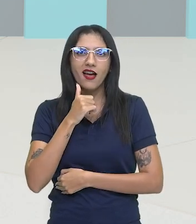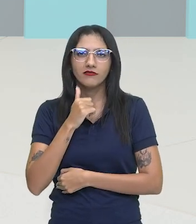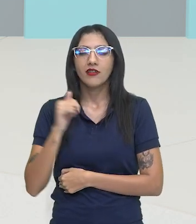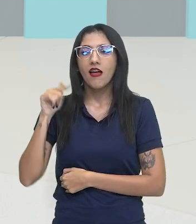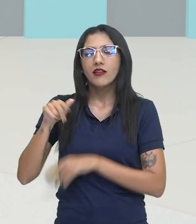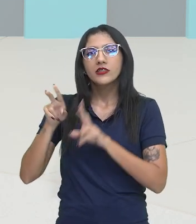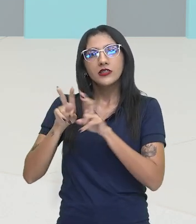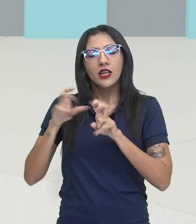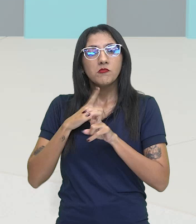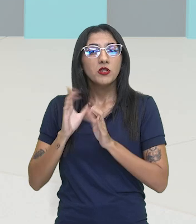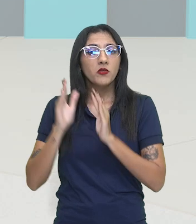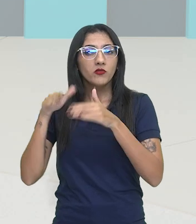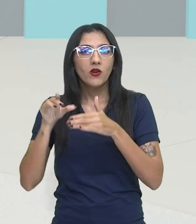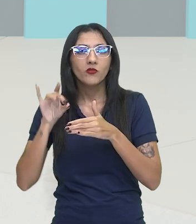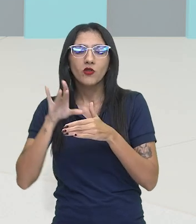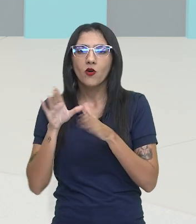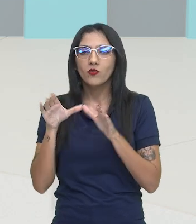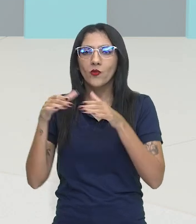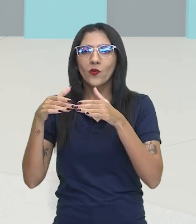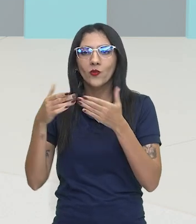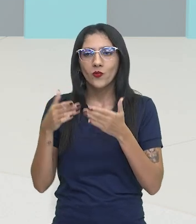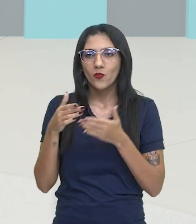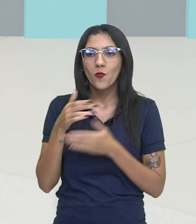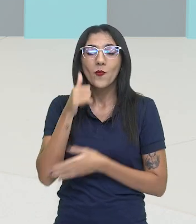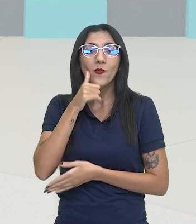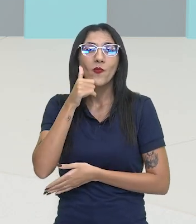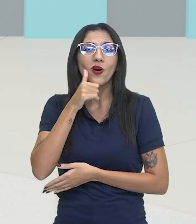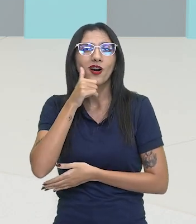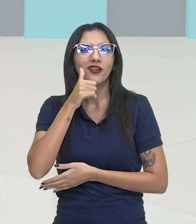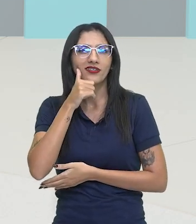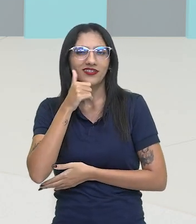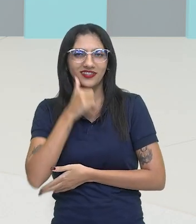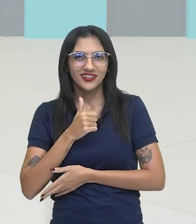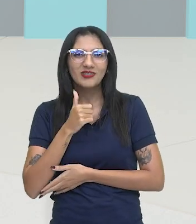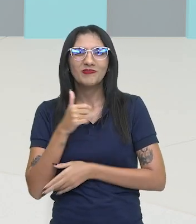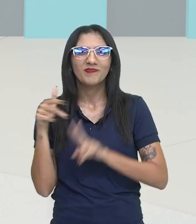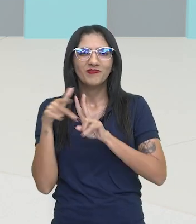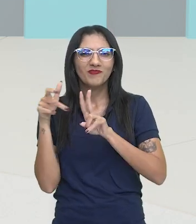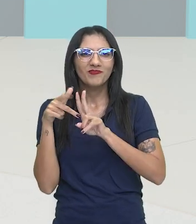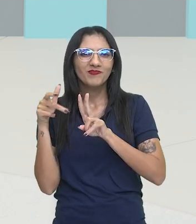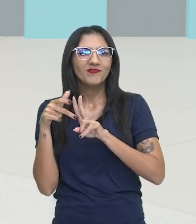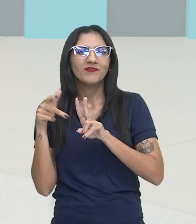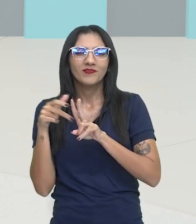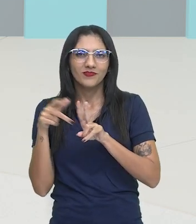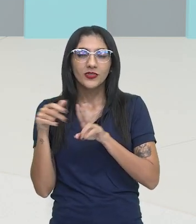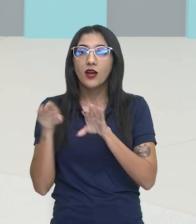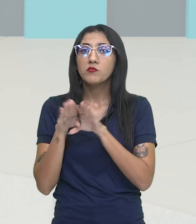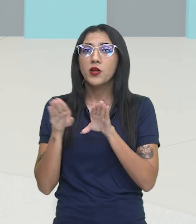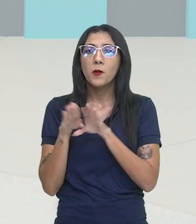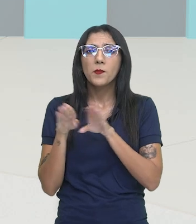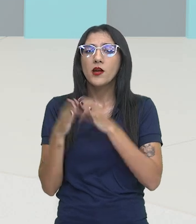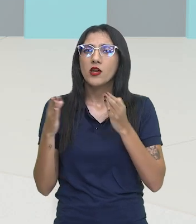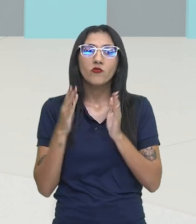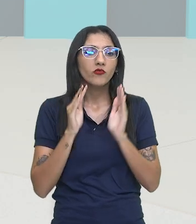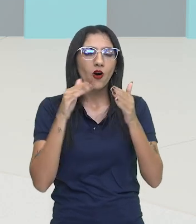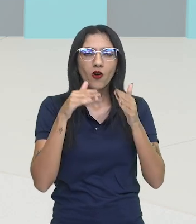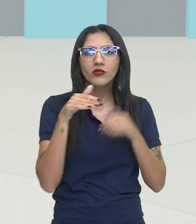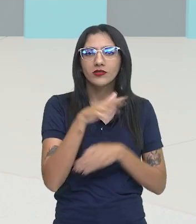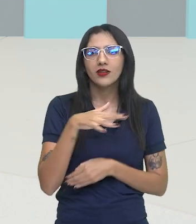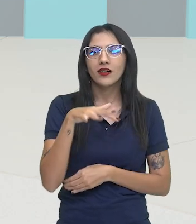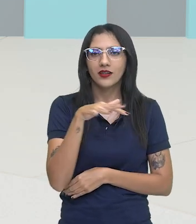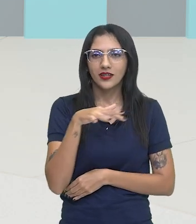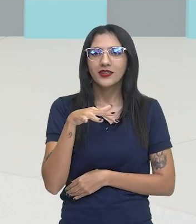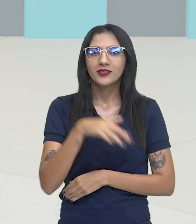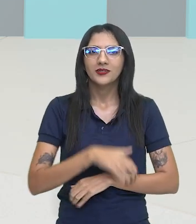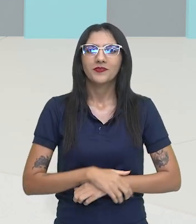dela são voltados para esse, digamos, foco, para esse tema e para o seu público também feminino, tá bom? Já comecei